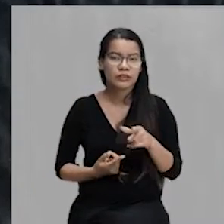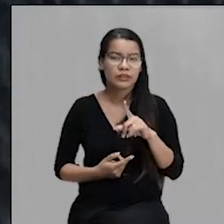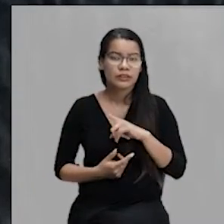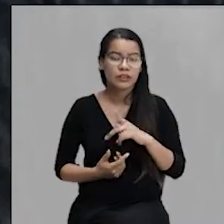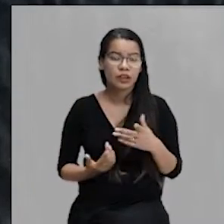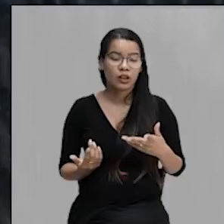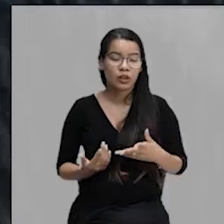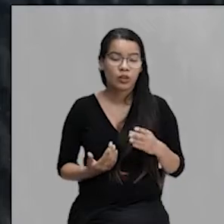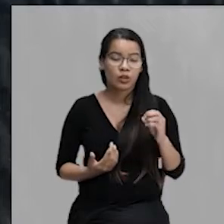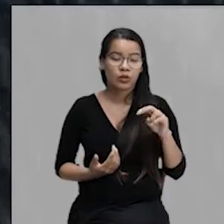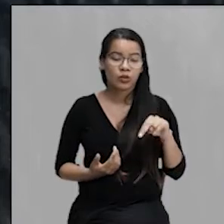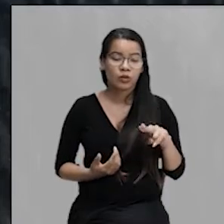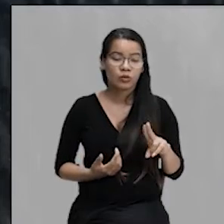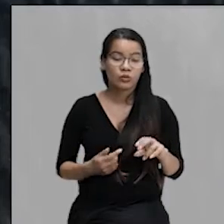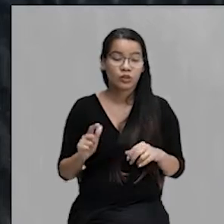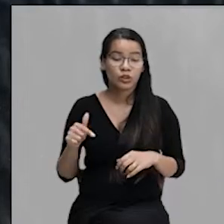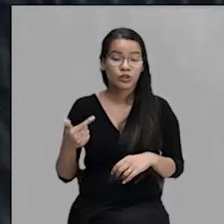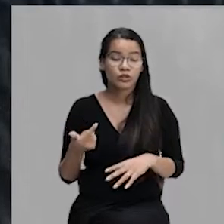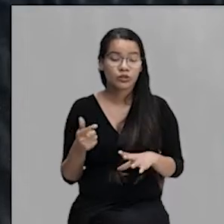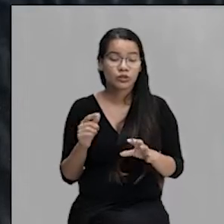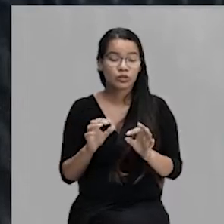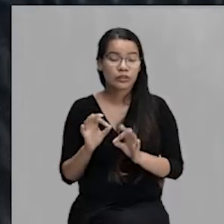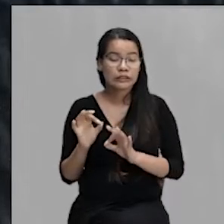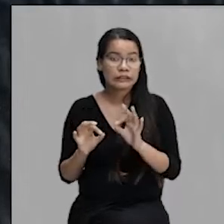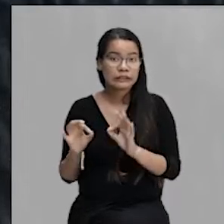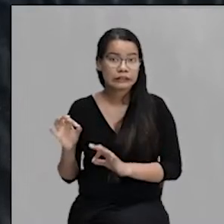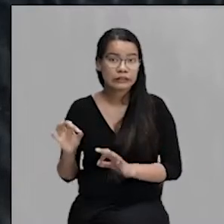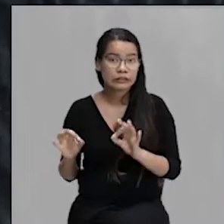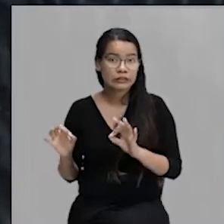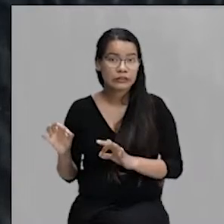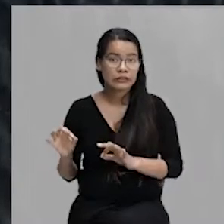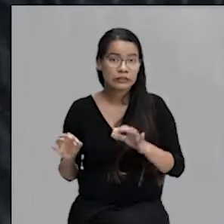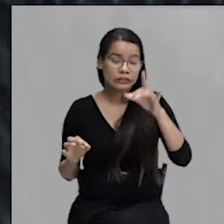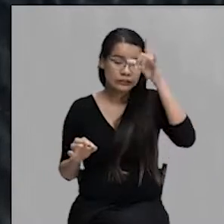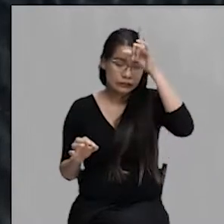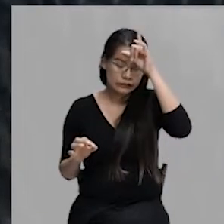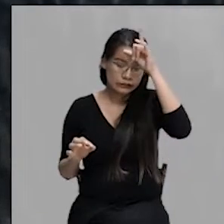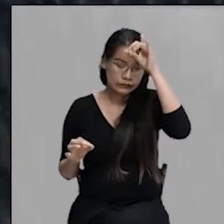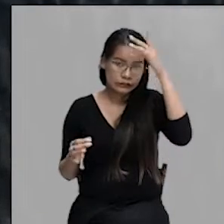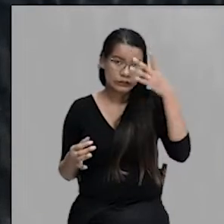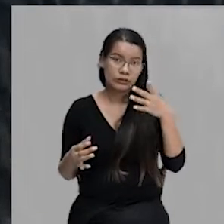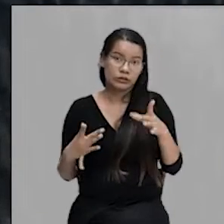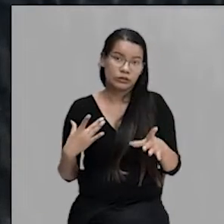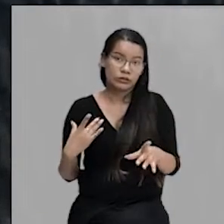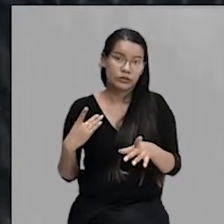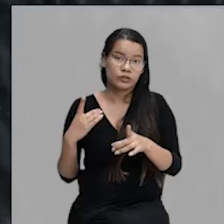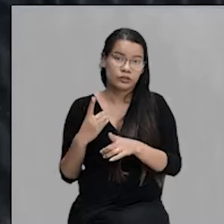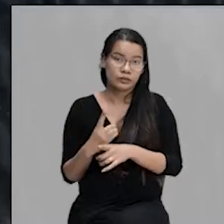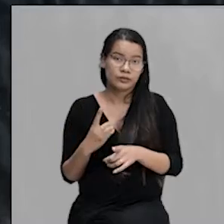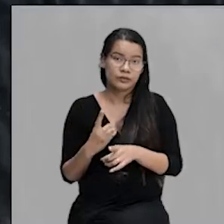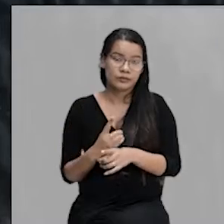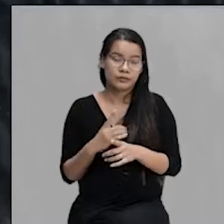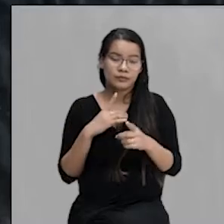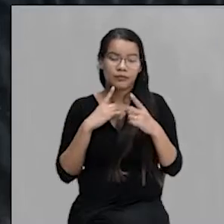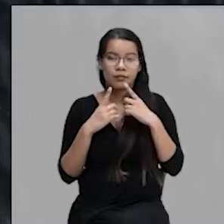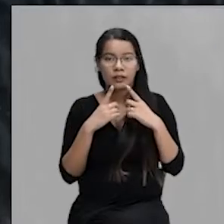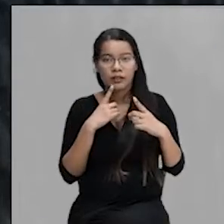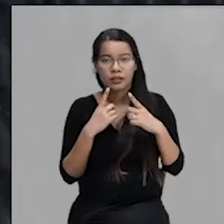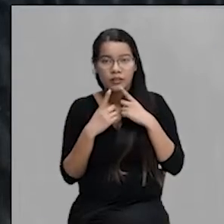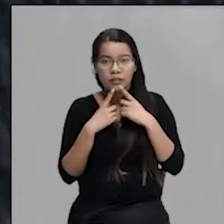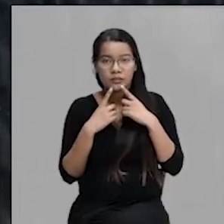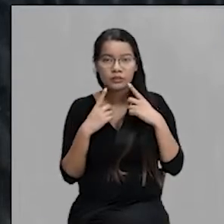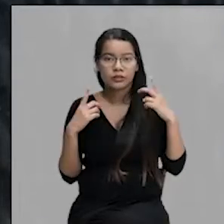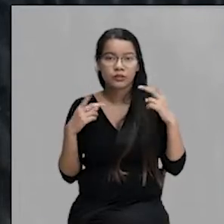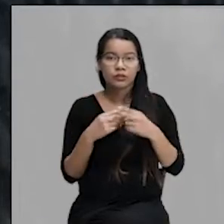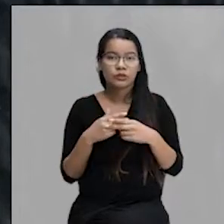ONU e outras organizações internacionais liderando as conferências, os encontros, para discutir a questão